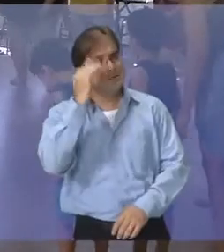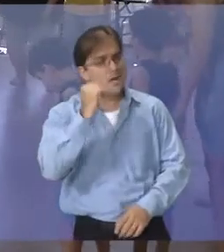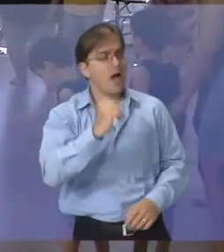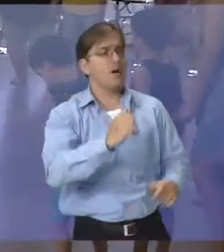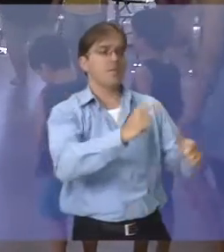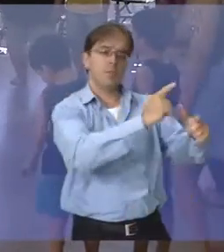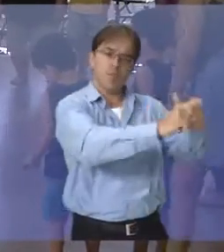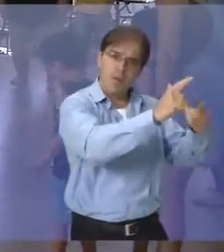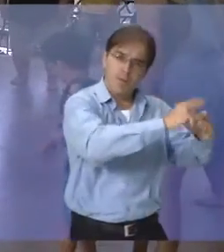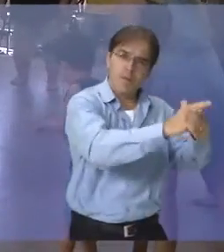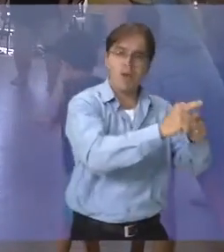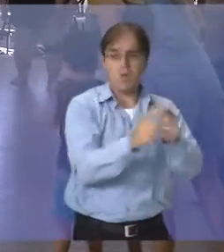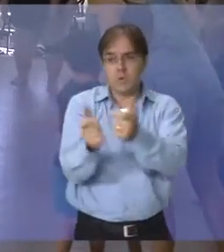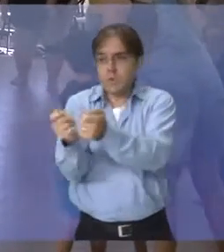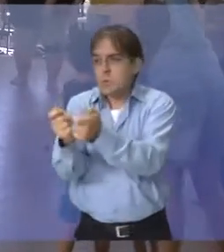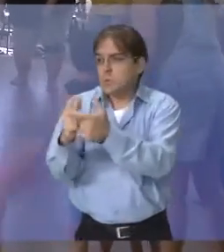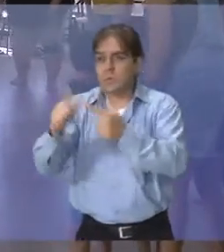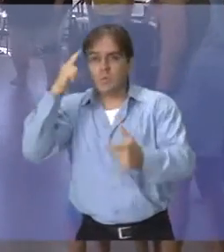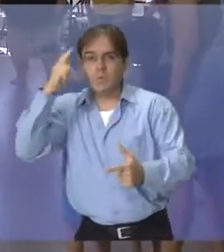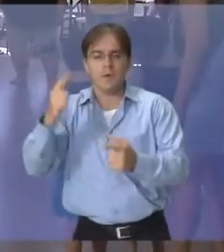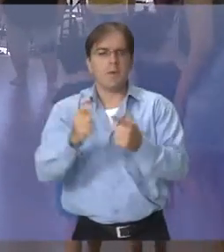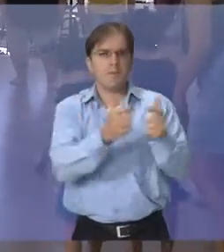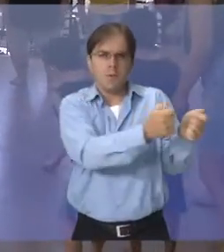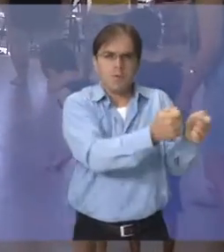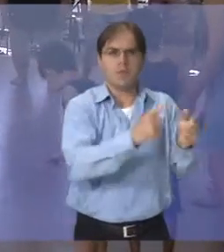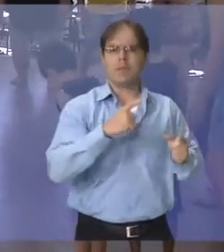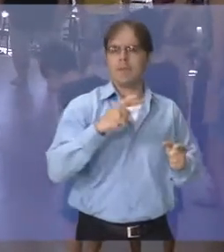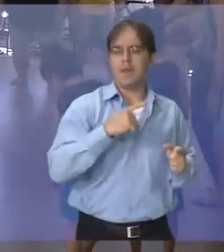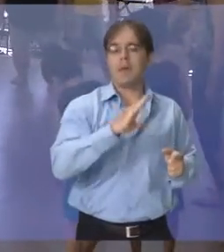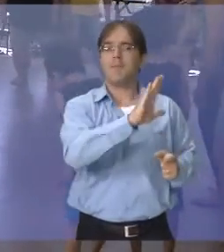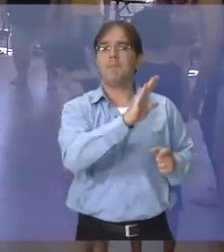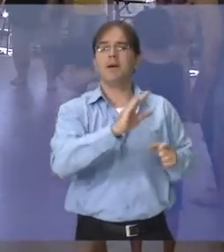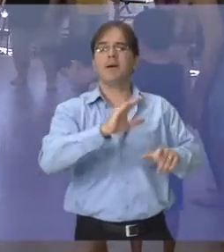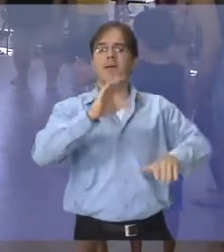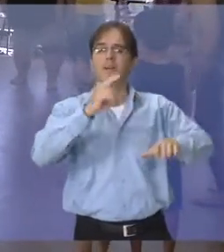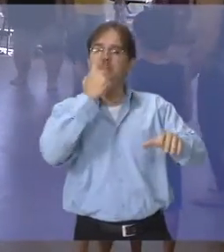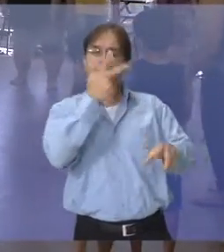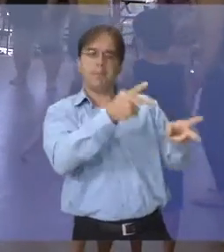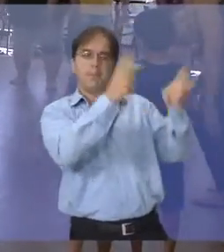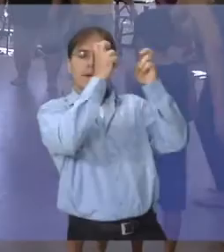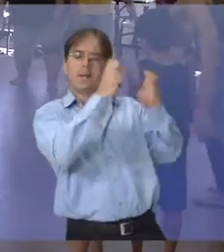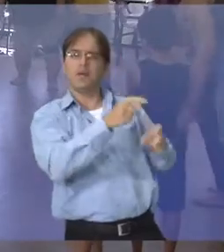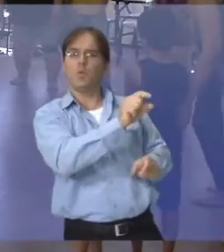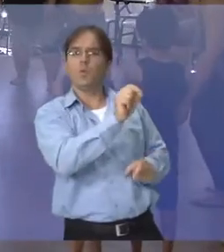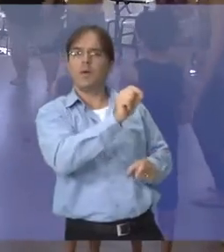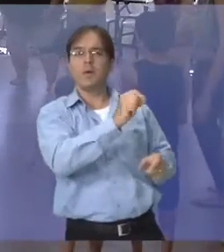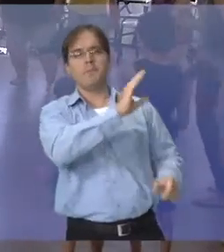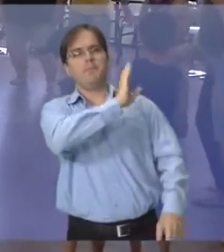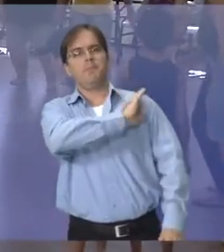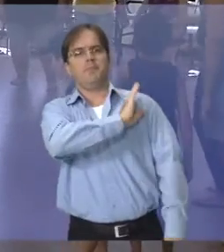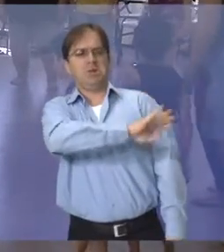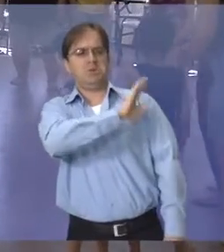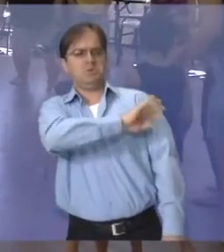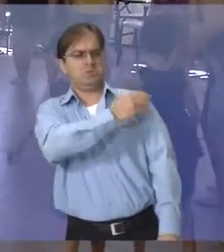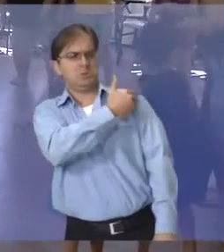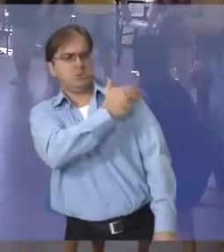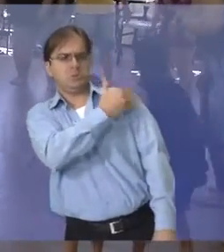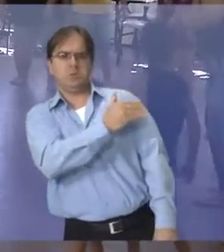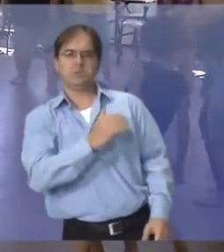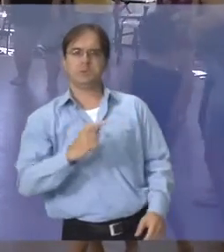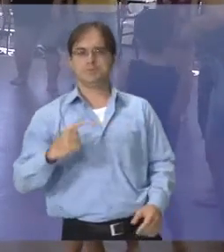mas talvez exista muito mais uma carga de preconceito, né? E que as